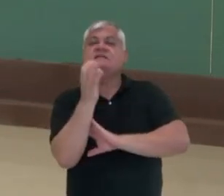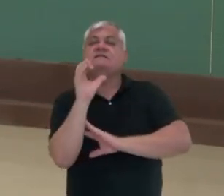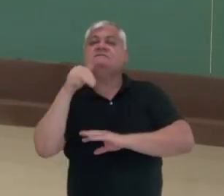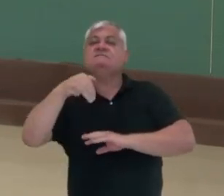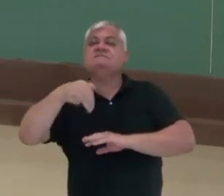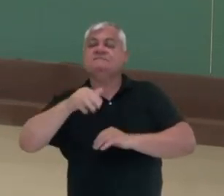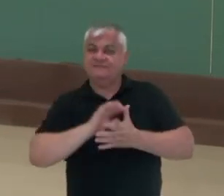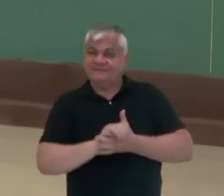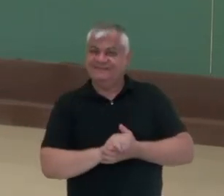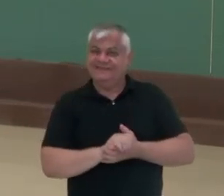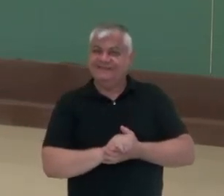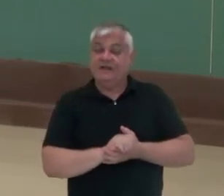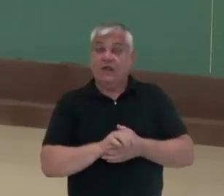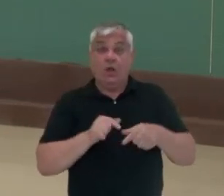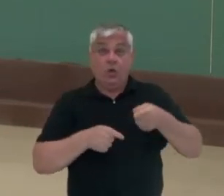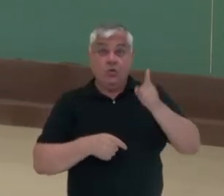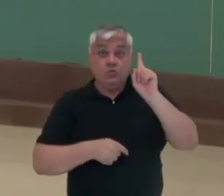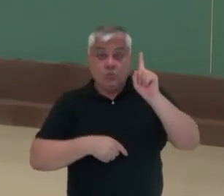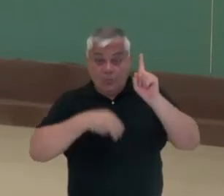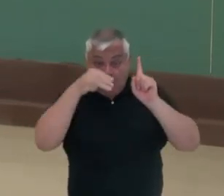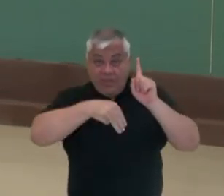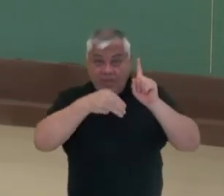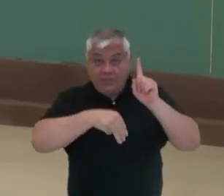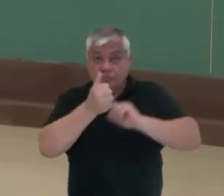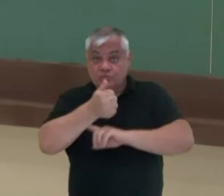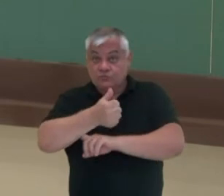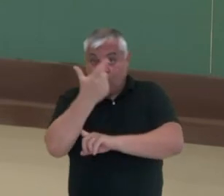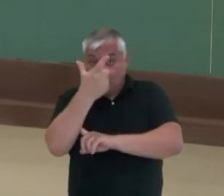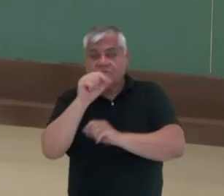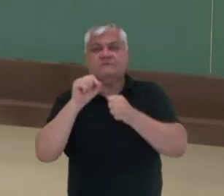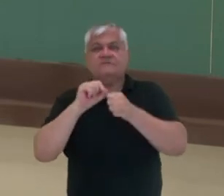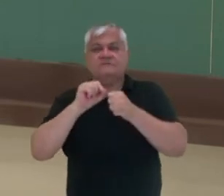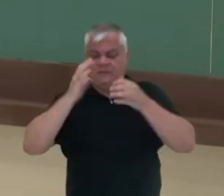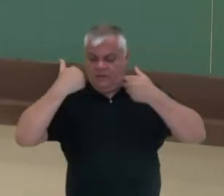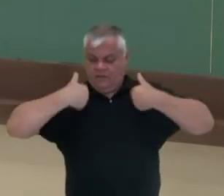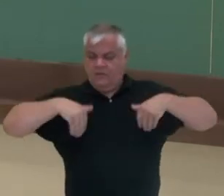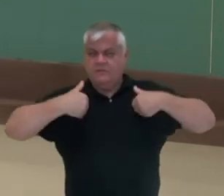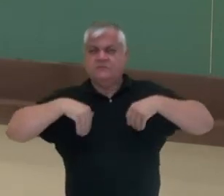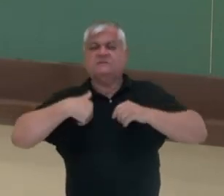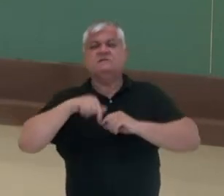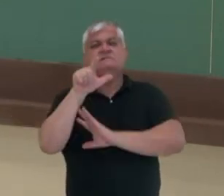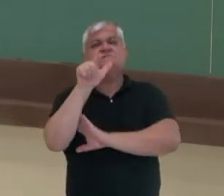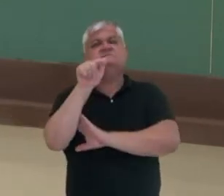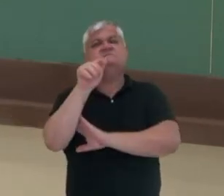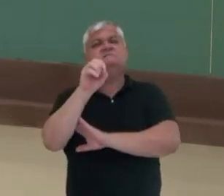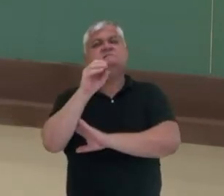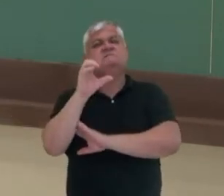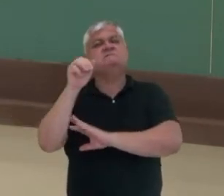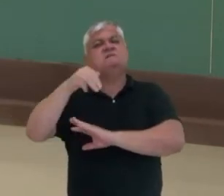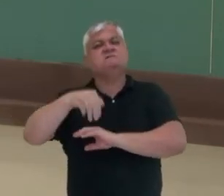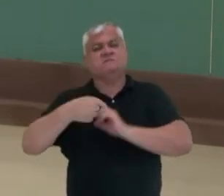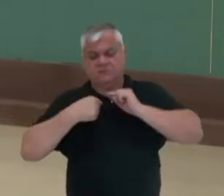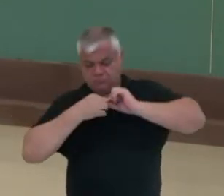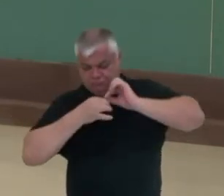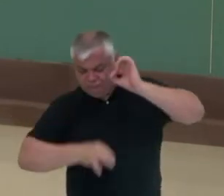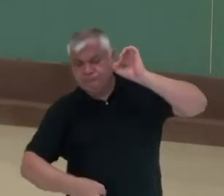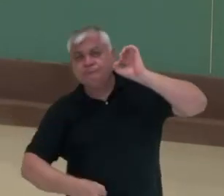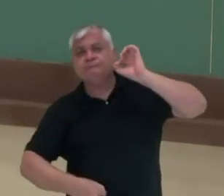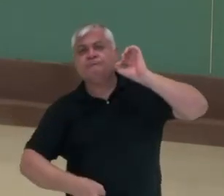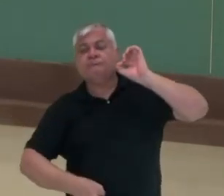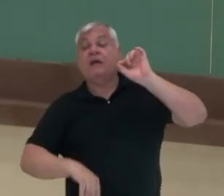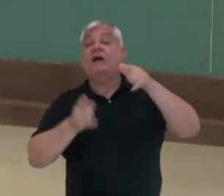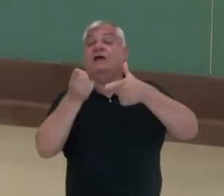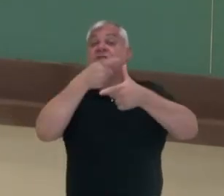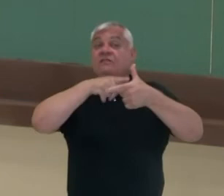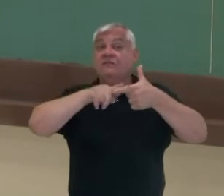comprimento. E com 1,12 m, eu vou fazer uma camiseta com 70 centímetros de comprimento. Dividindo